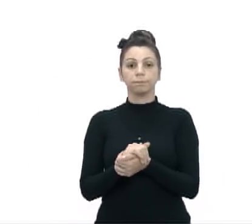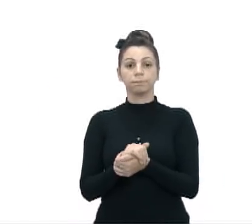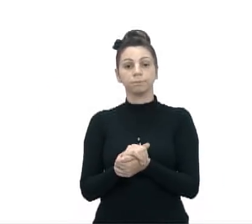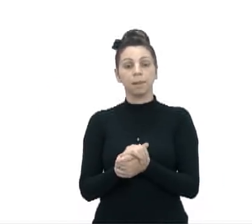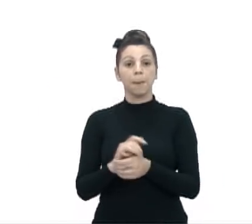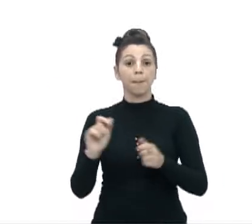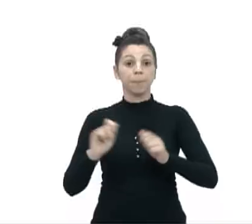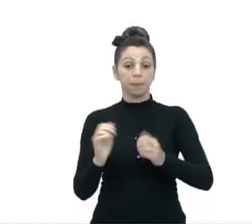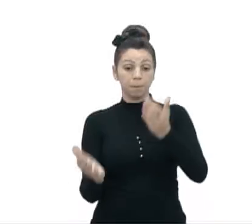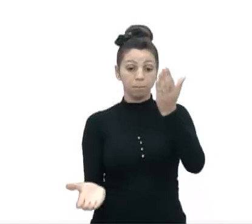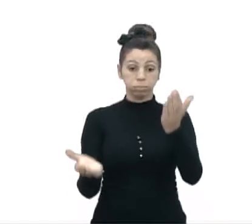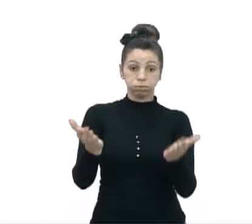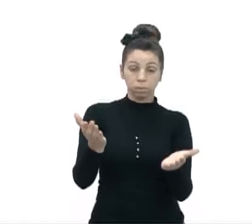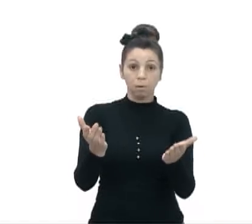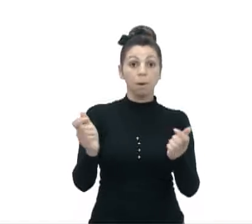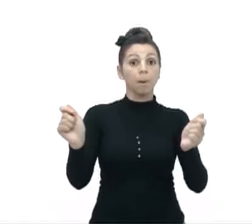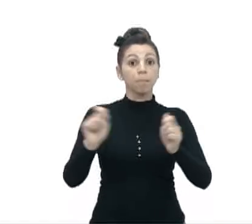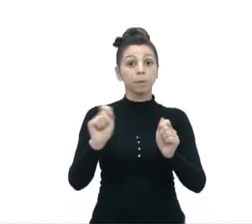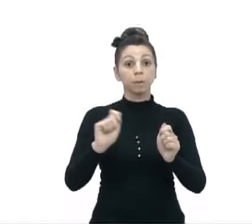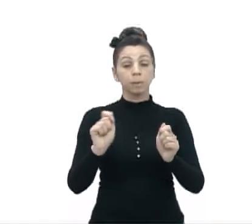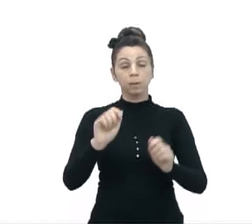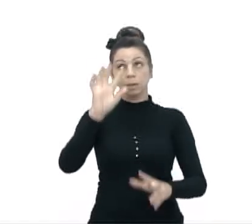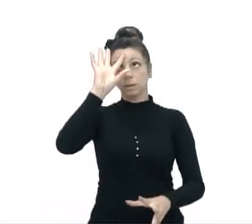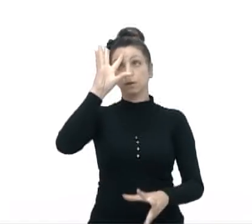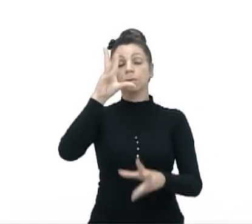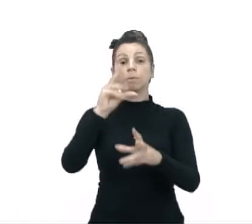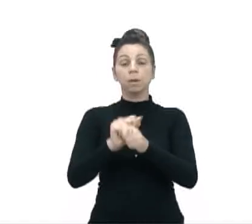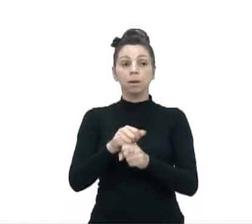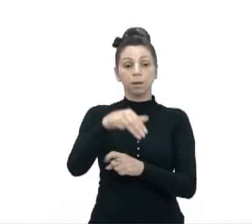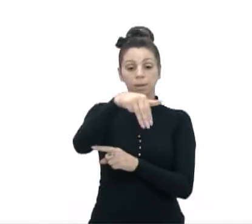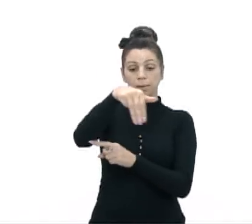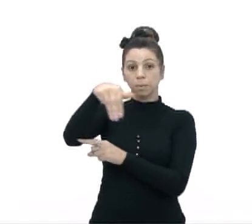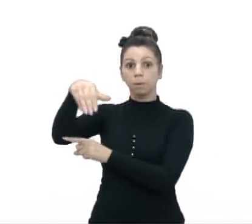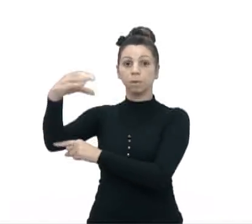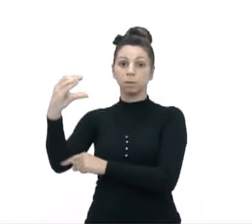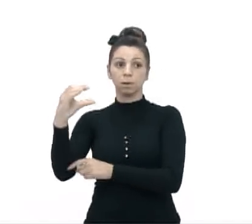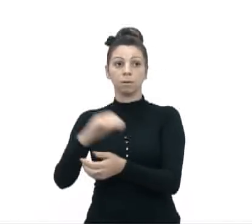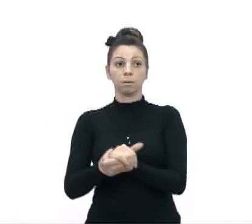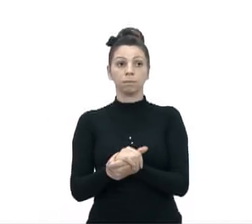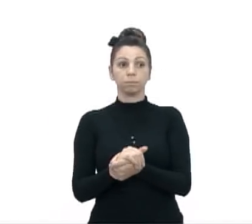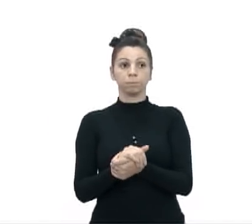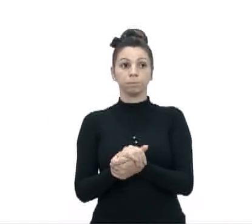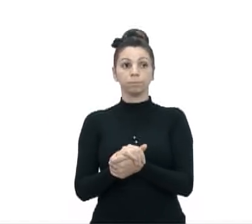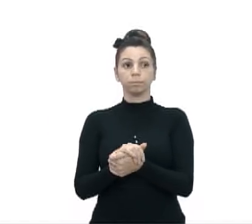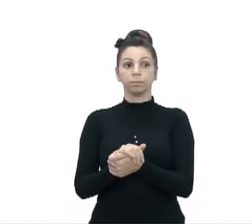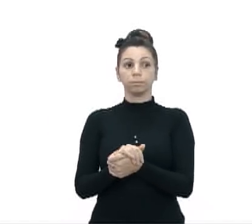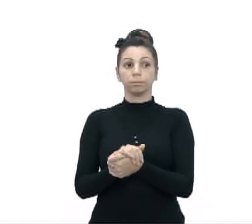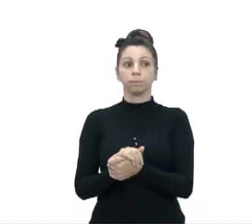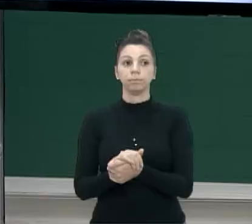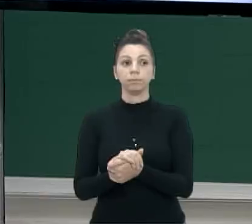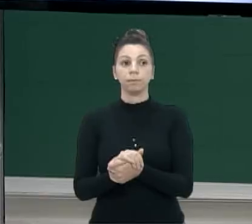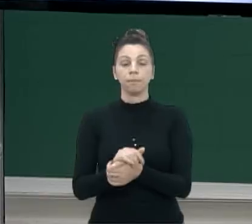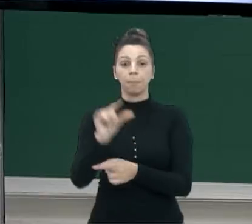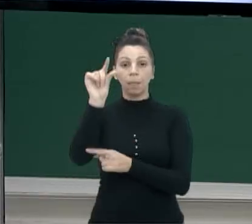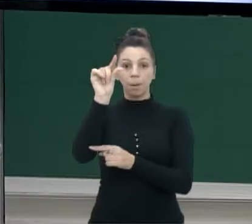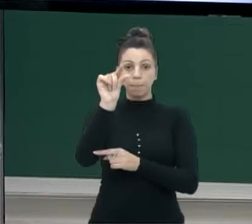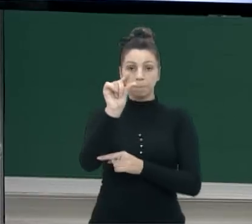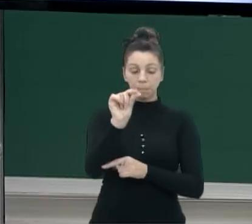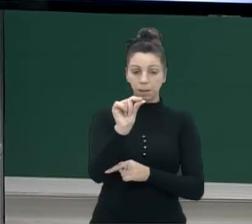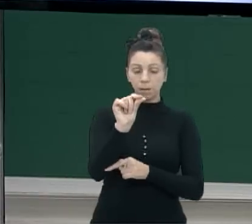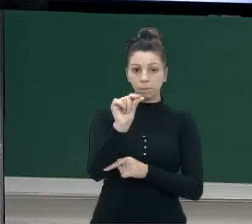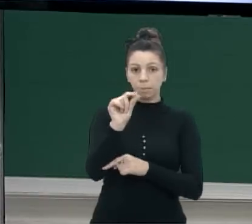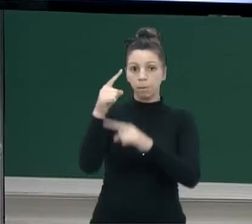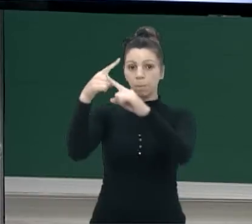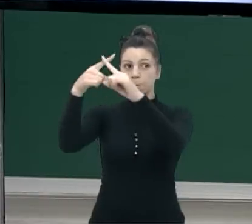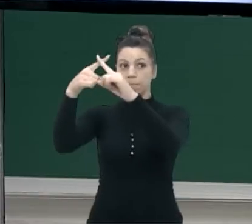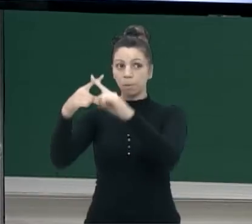a gente precisa ter esse conceito. O que é mínimo múltiplo comum? Menor, múltiplo, comum. Mas